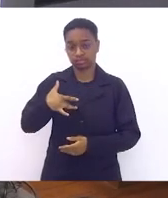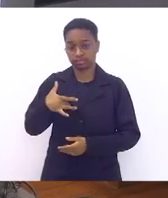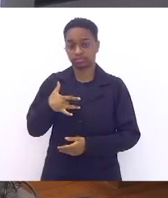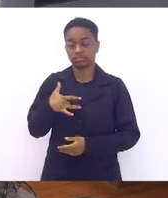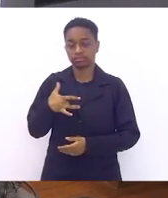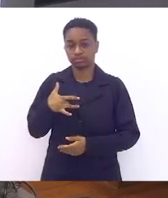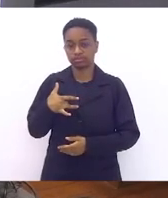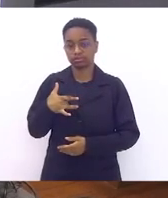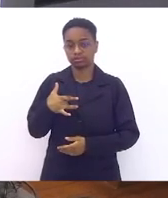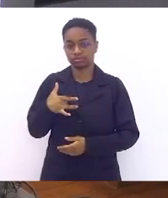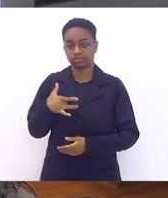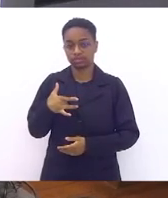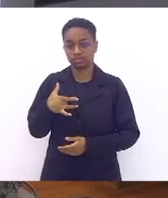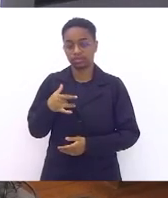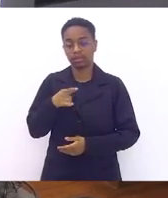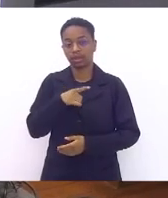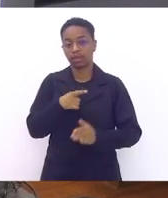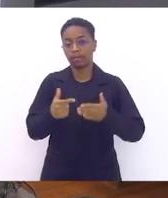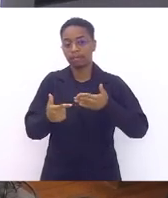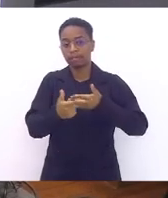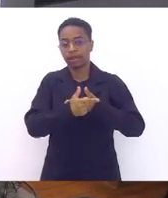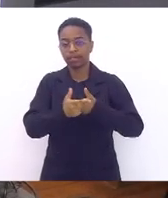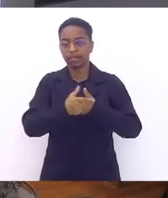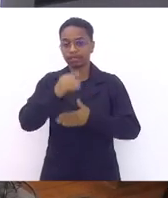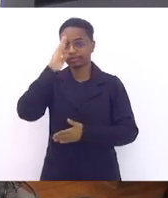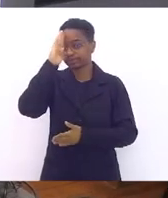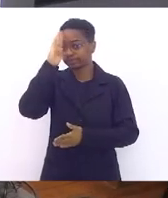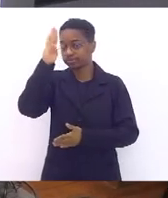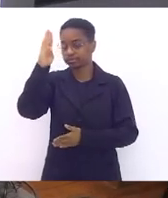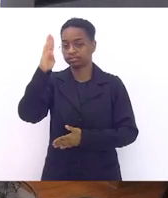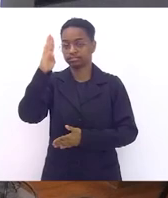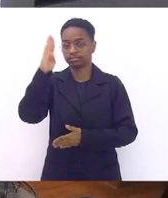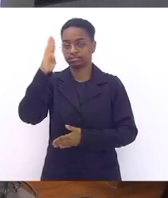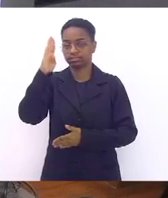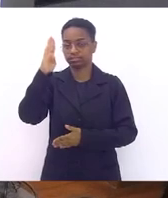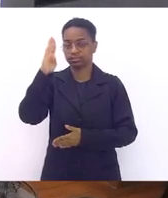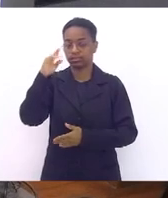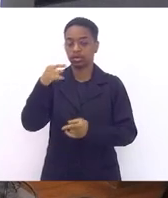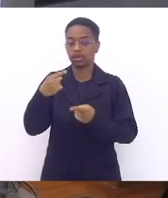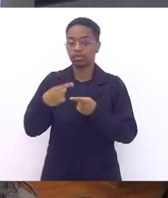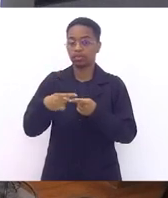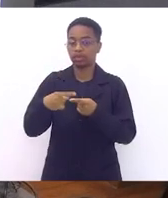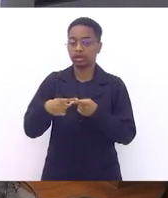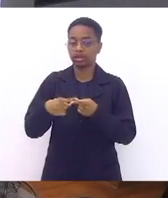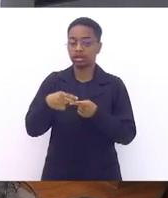tem uma função primordial na medida que ele é, né,